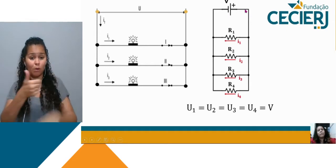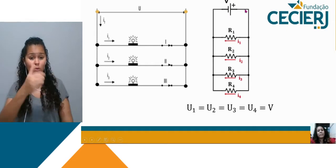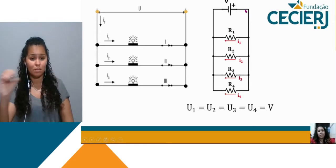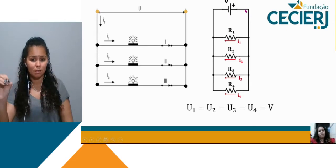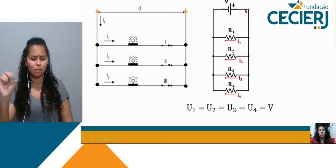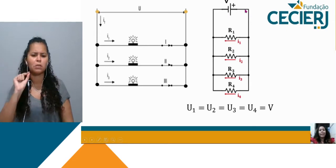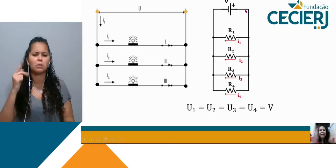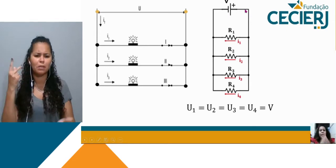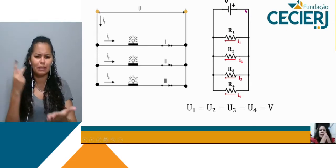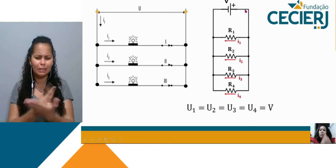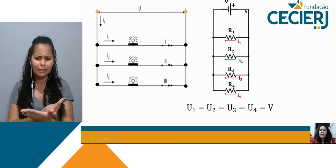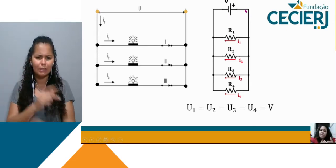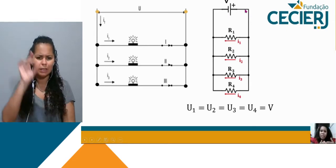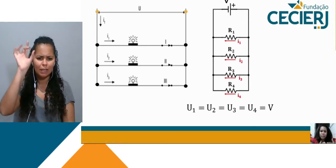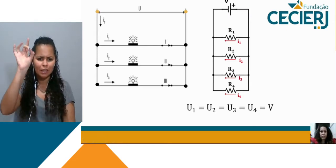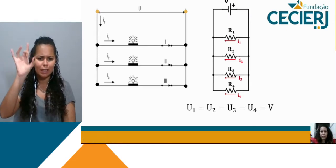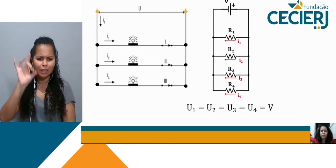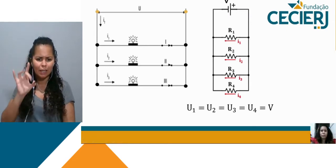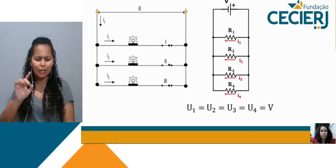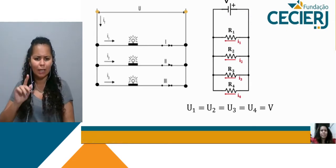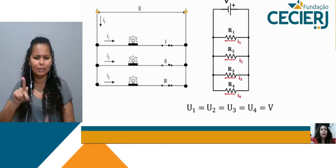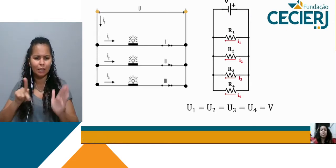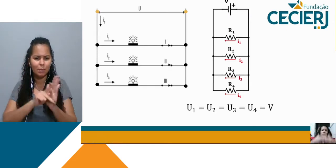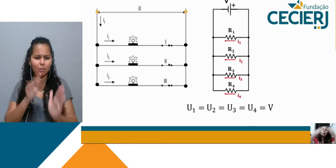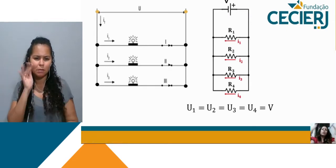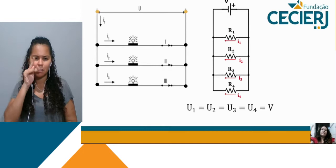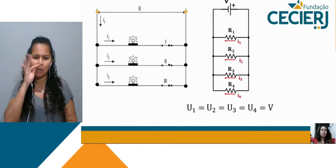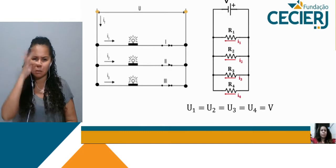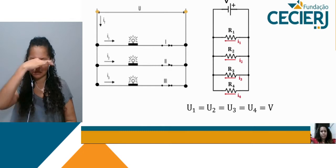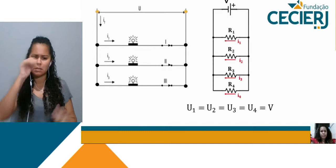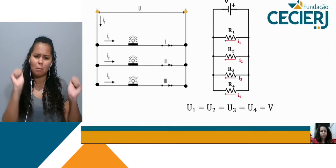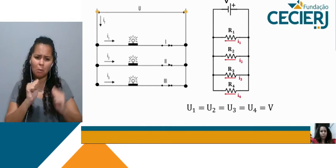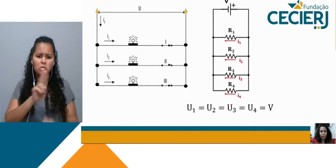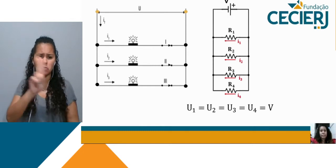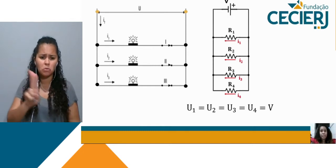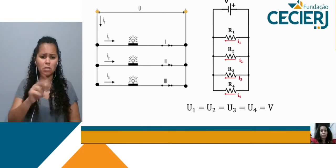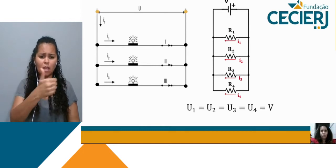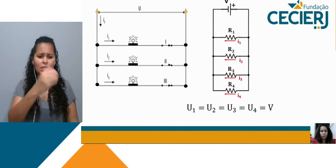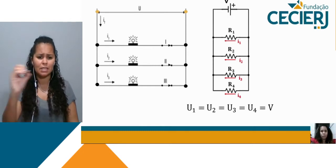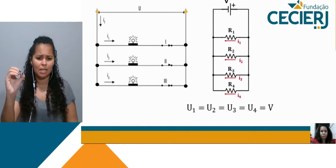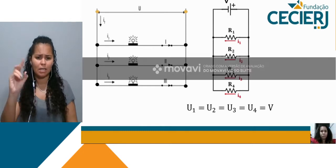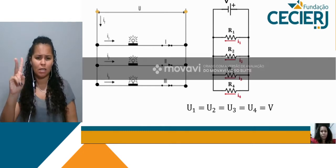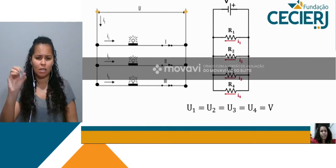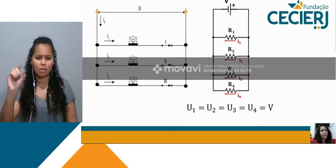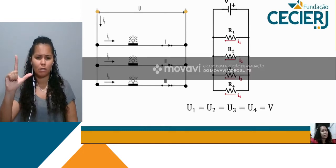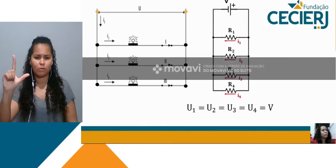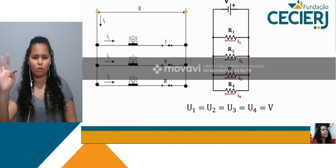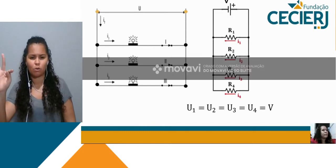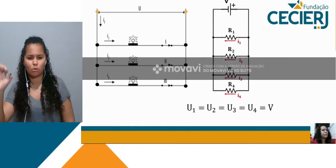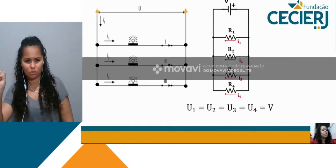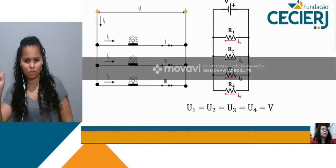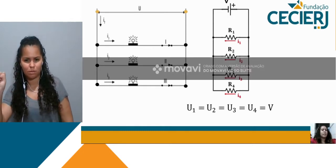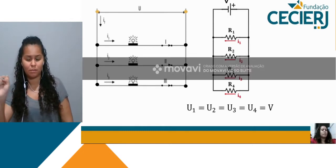acaba acontecendo? Cada uma dessas resistências pode usar tudo que tem à disposição, 100 volts. E aí, cada